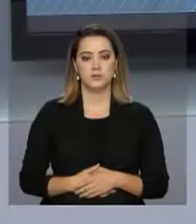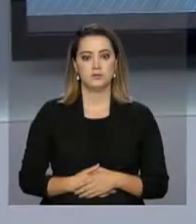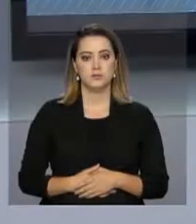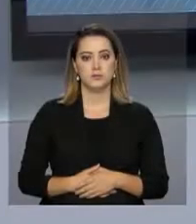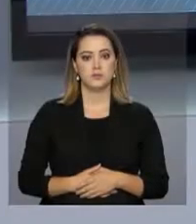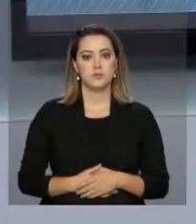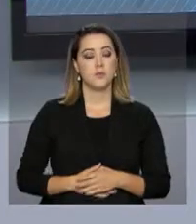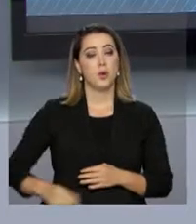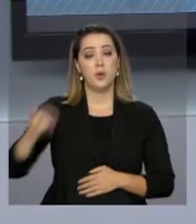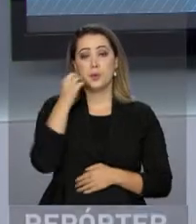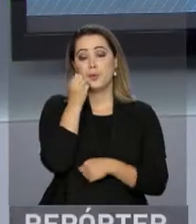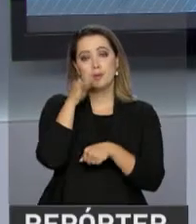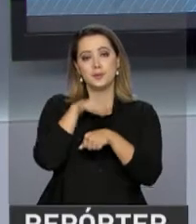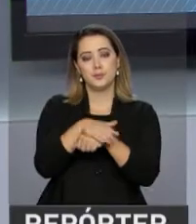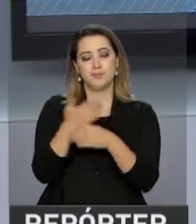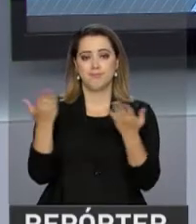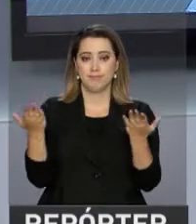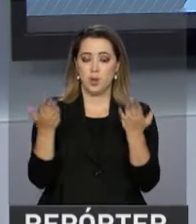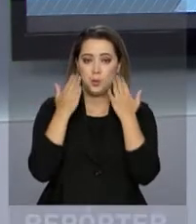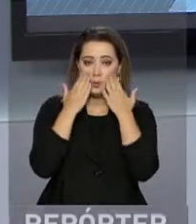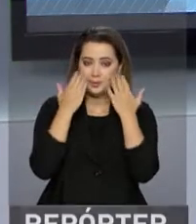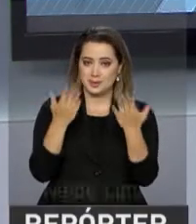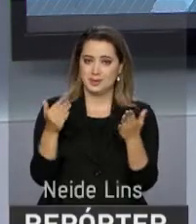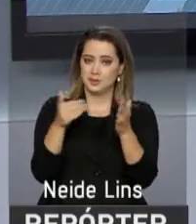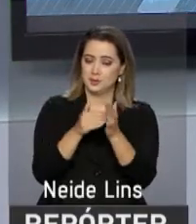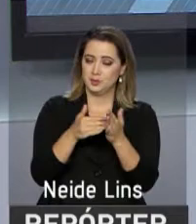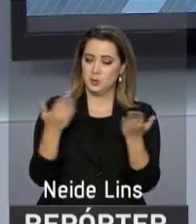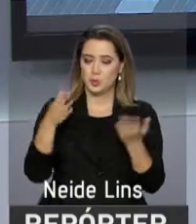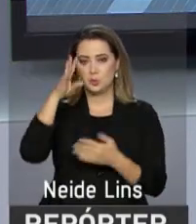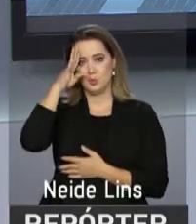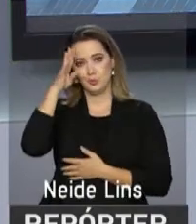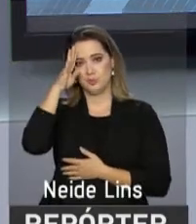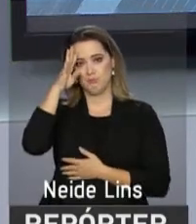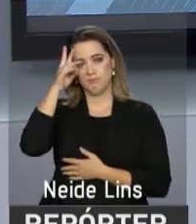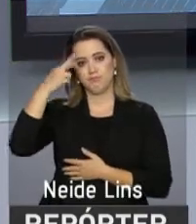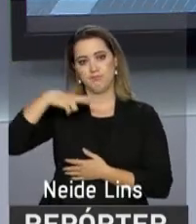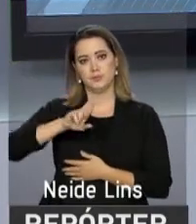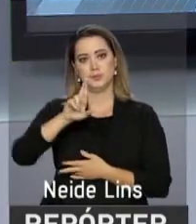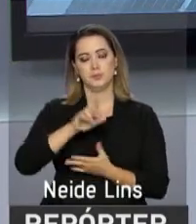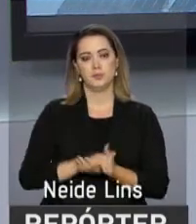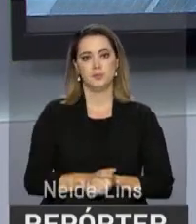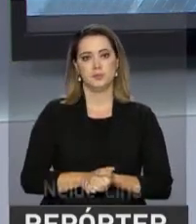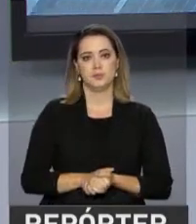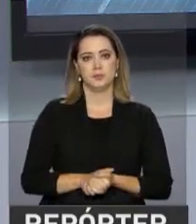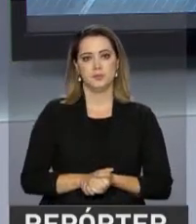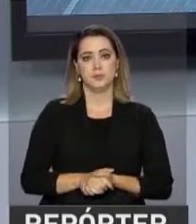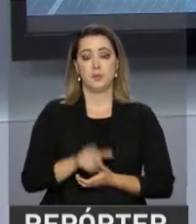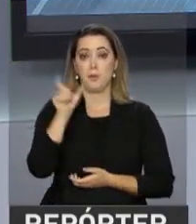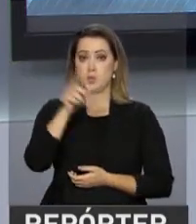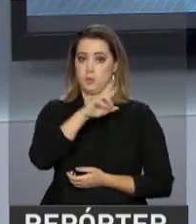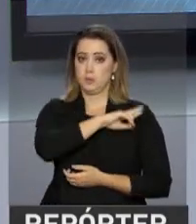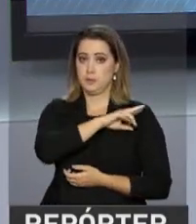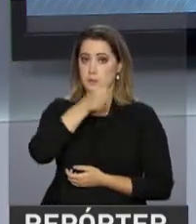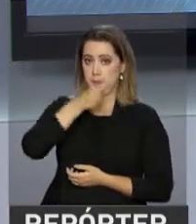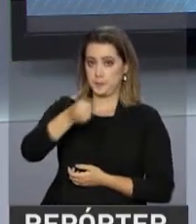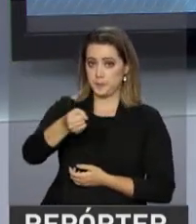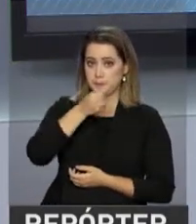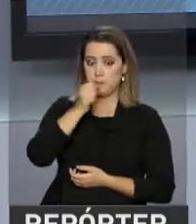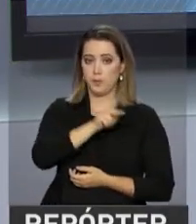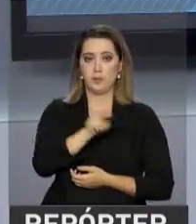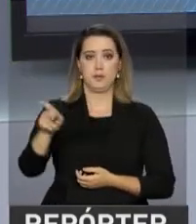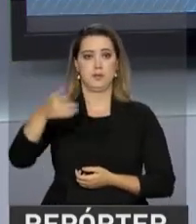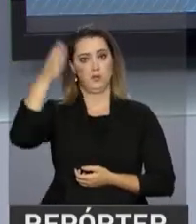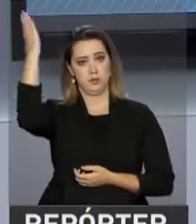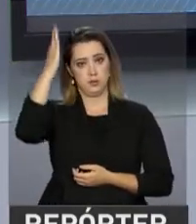olá boa noite no ar a última edição desta quarta-feira do repórter nbr o porta voz da presidência da república